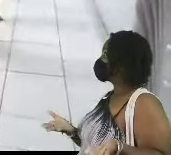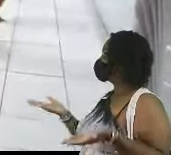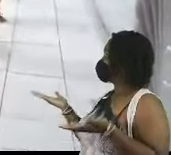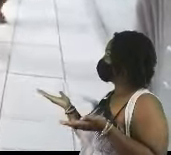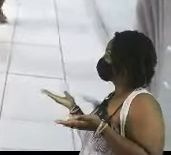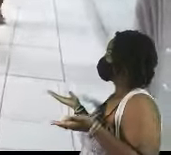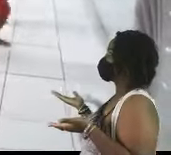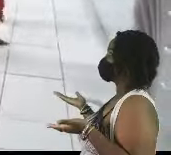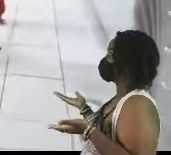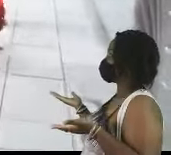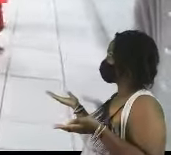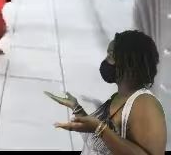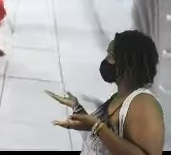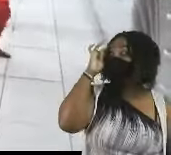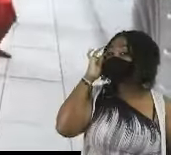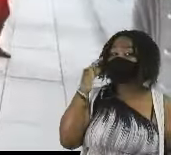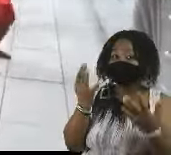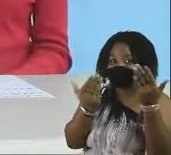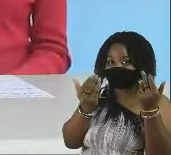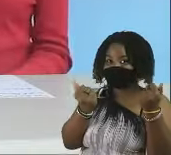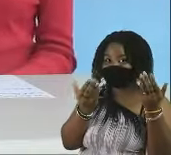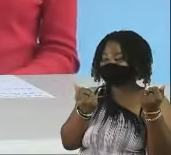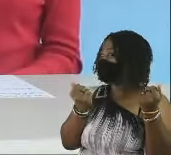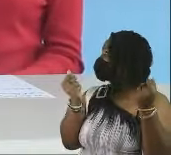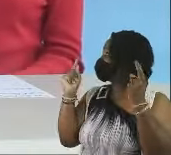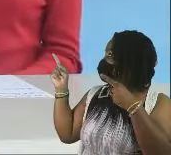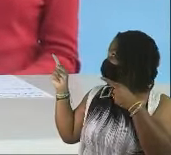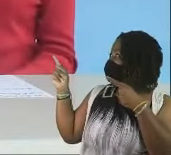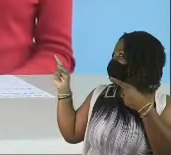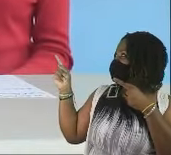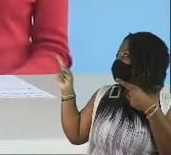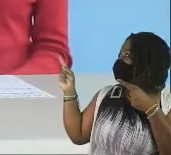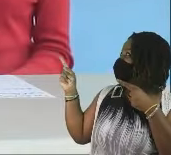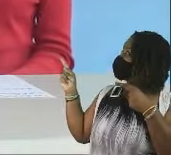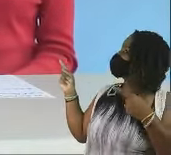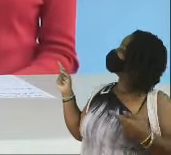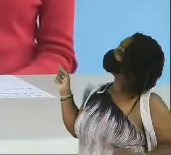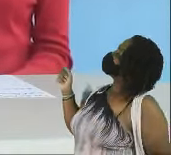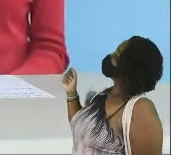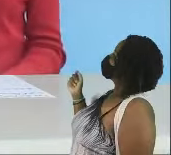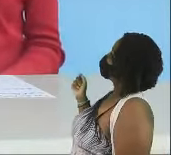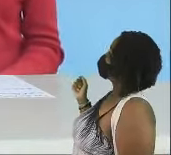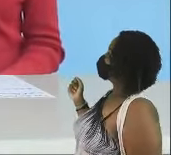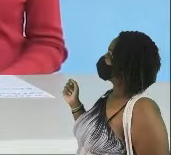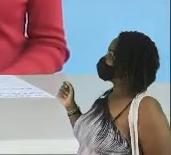feliz, por isso estou aqui. Quantas dicas de nutrição?